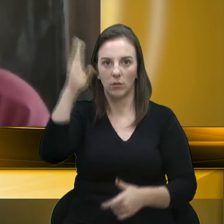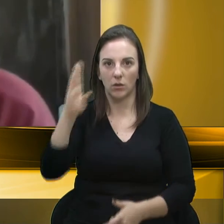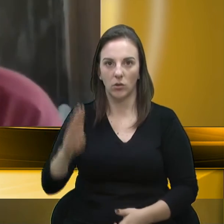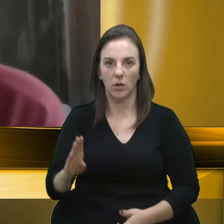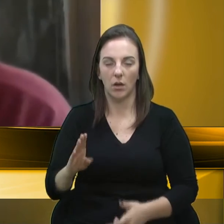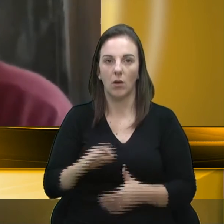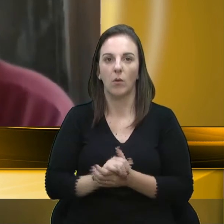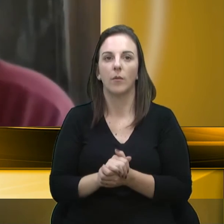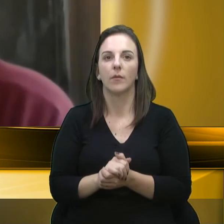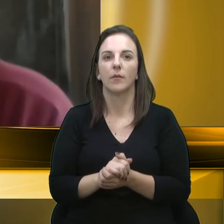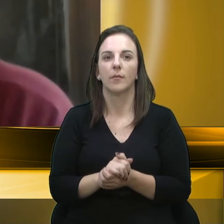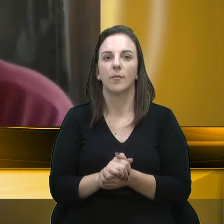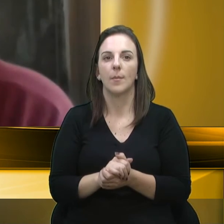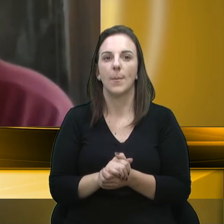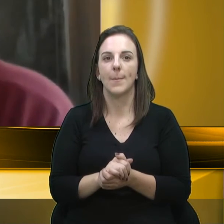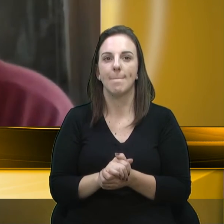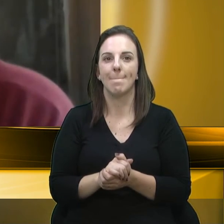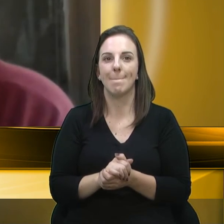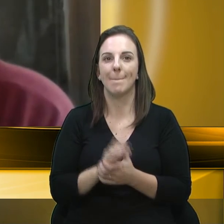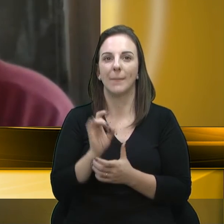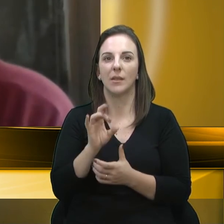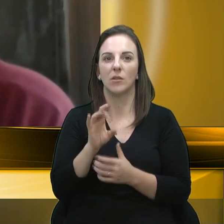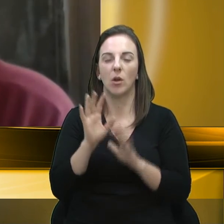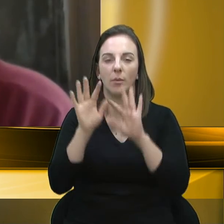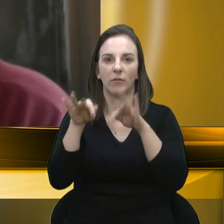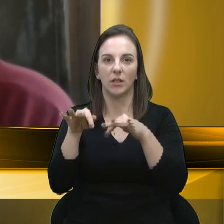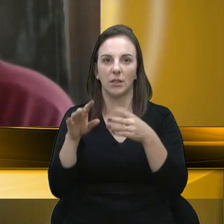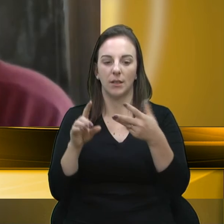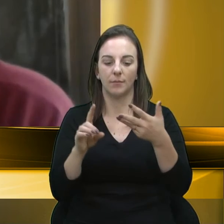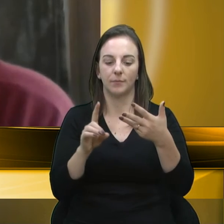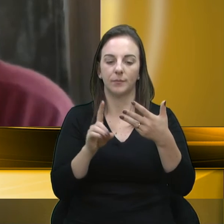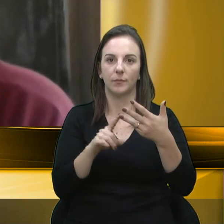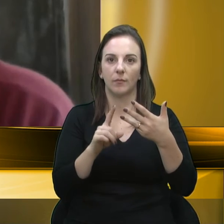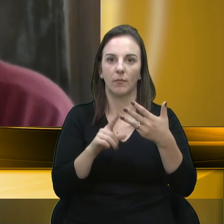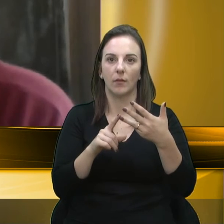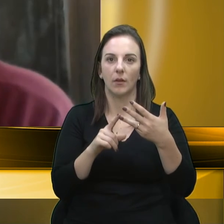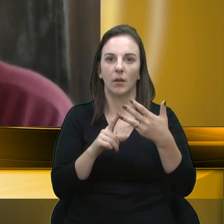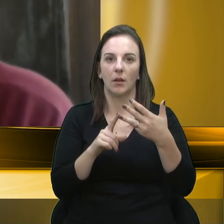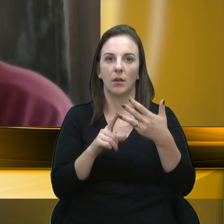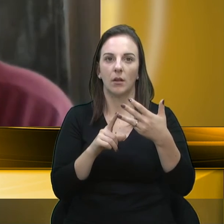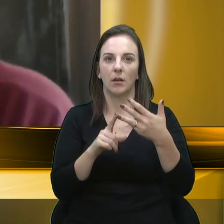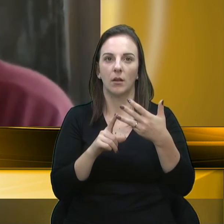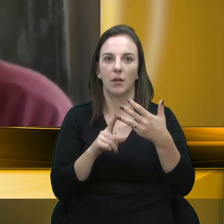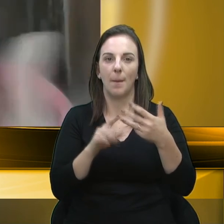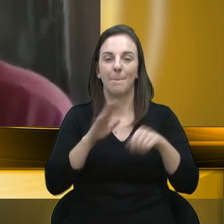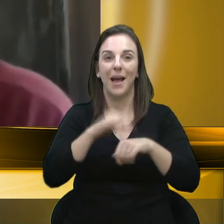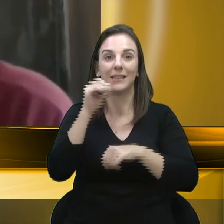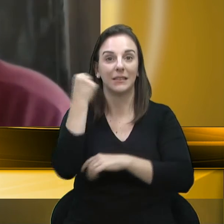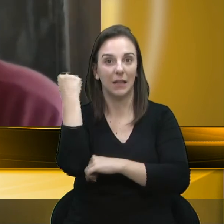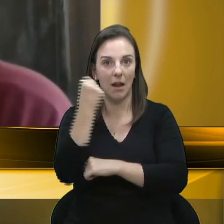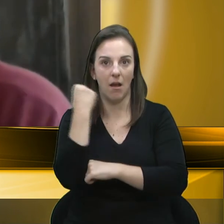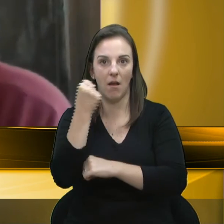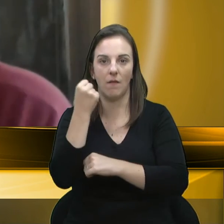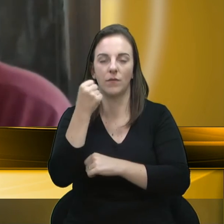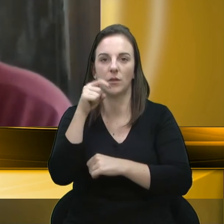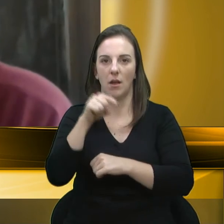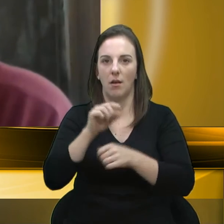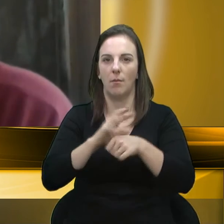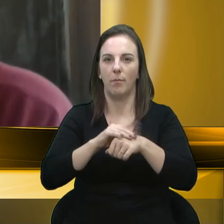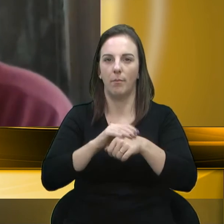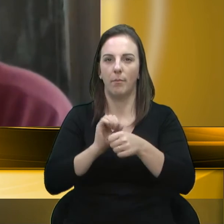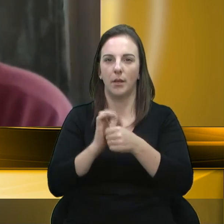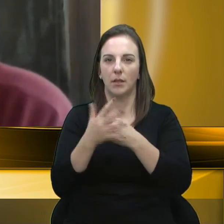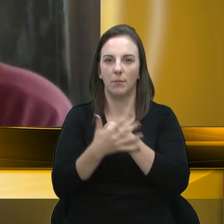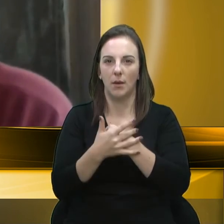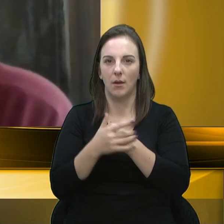distanciamento social. Só para finalizar, então, com o agravamento dessa pandemia, esses economistas, né,